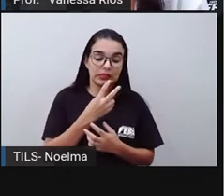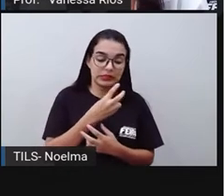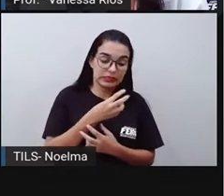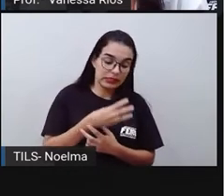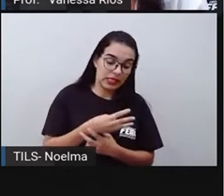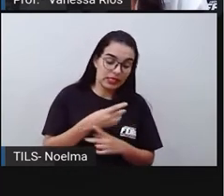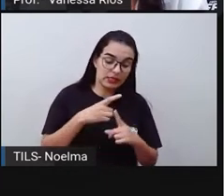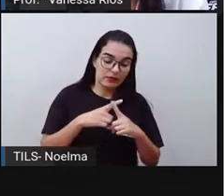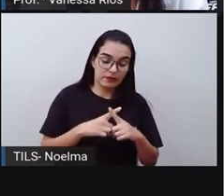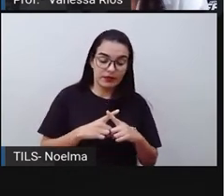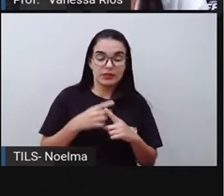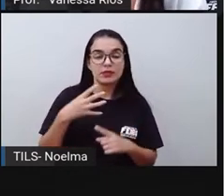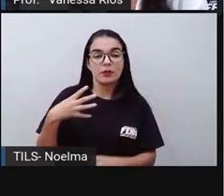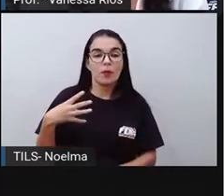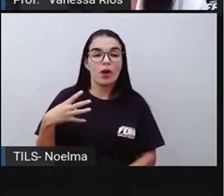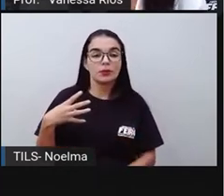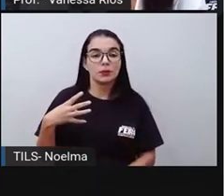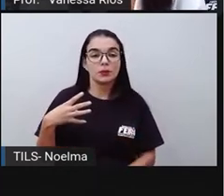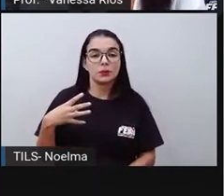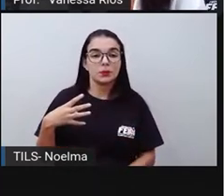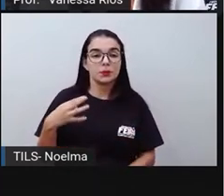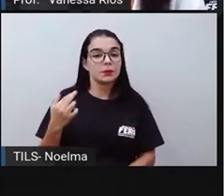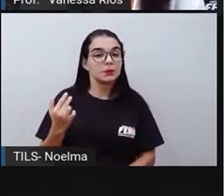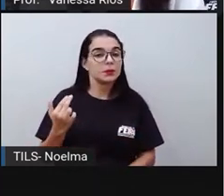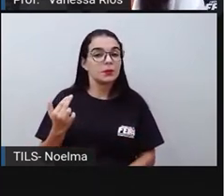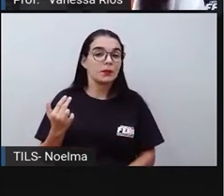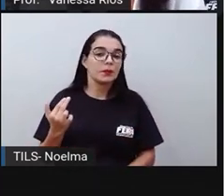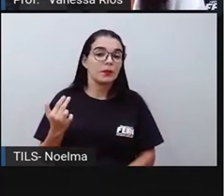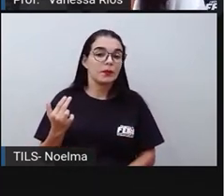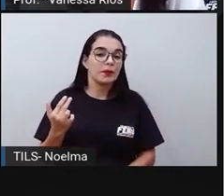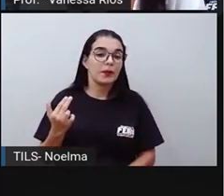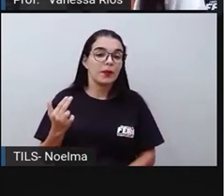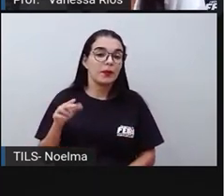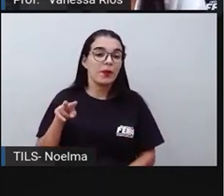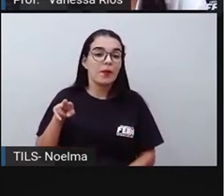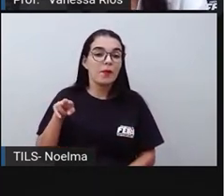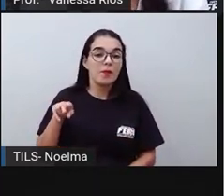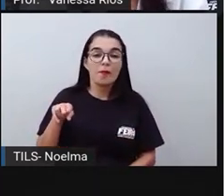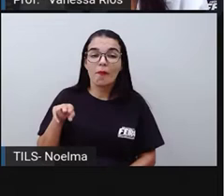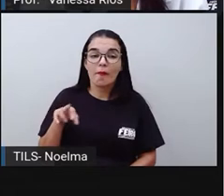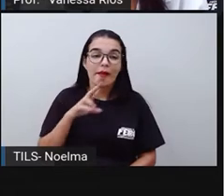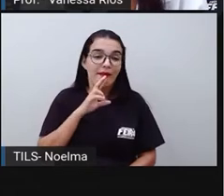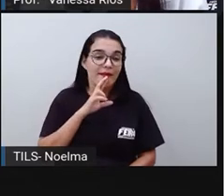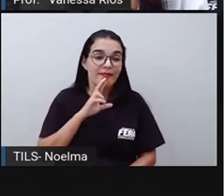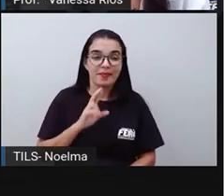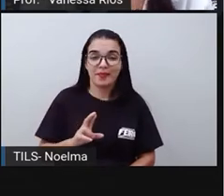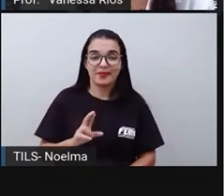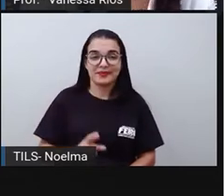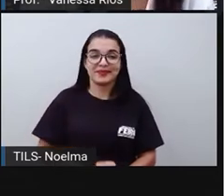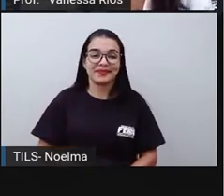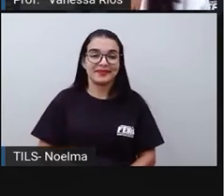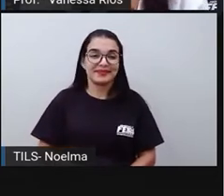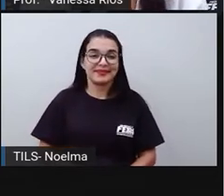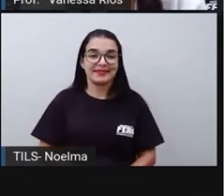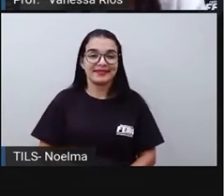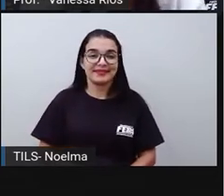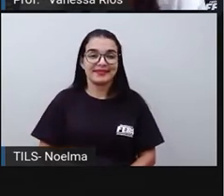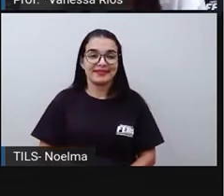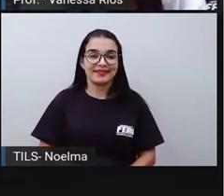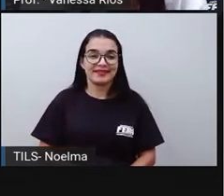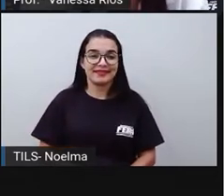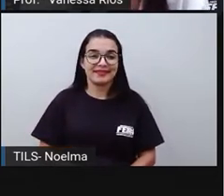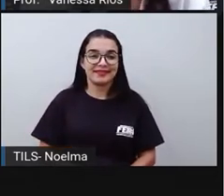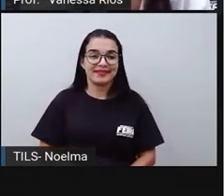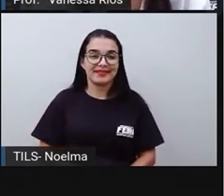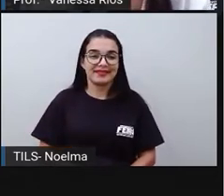vezes 4. E nós encontramos através desta multiplicação o mesmo resultado. 3 vezes 4,